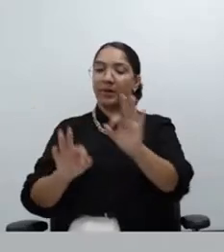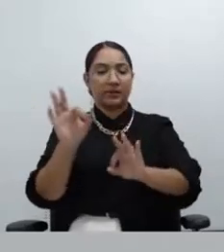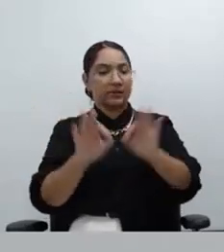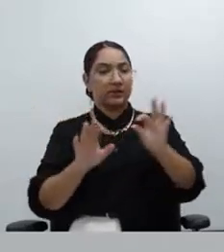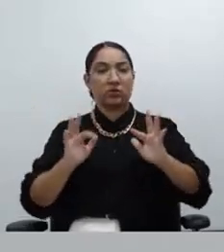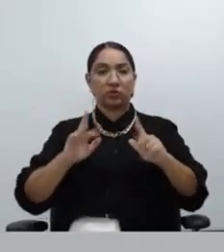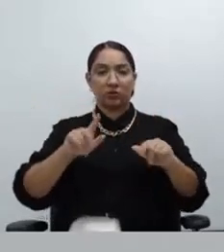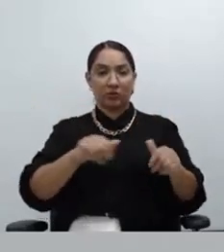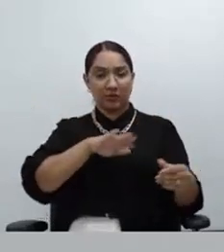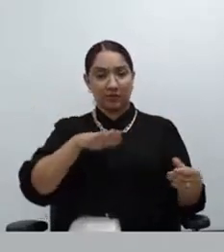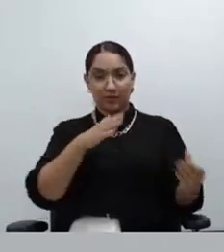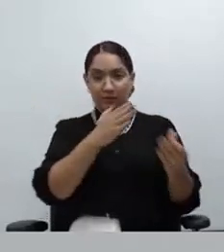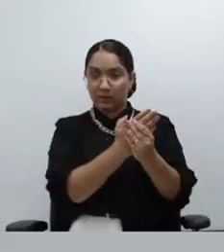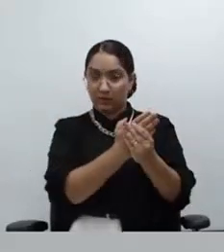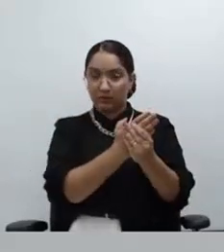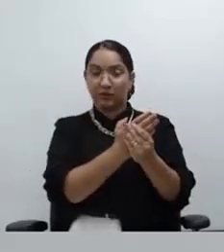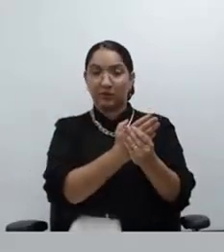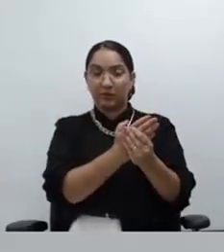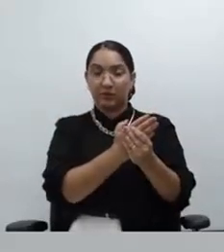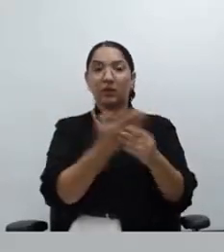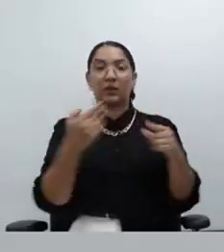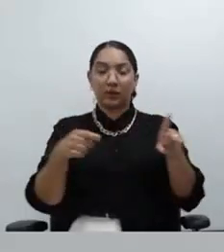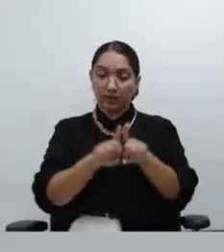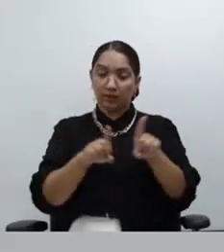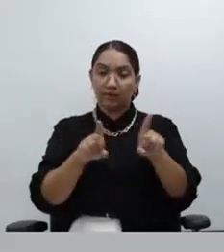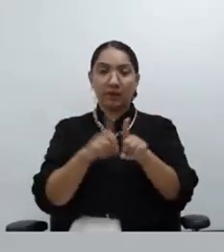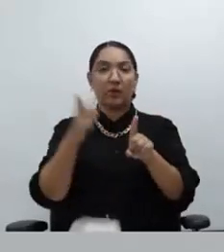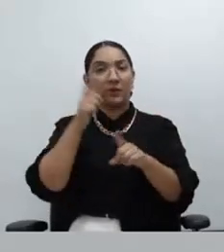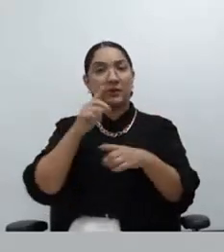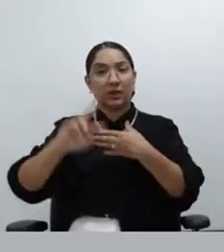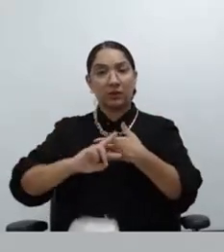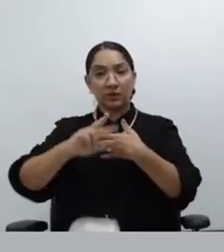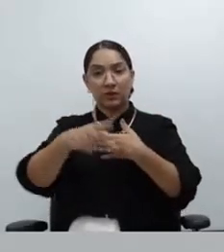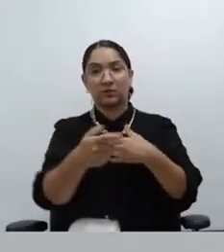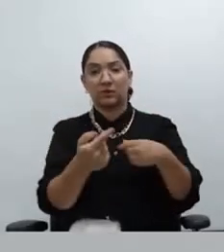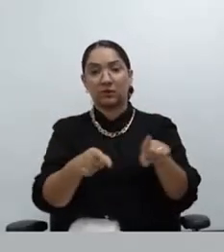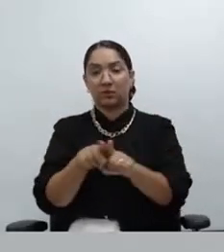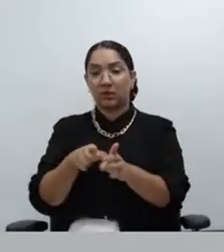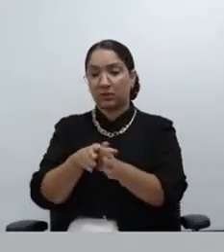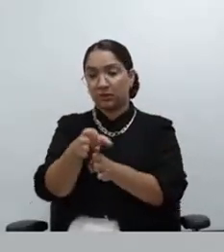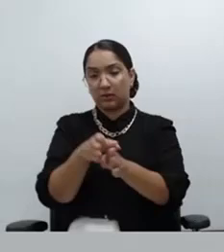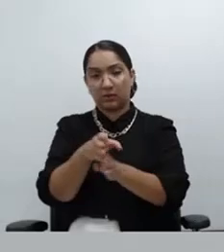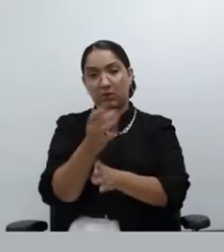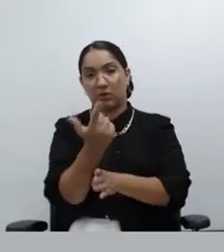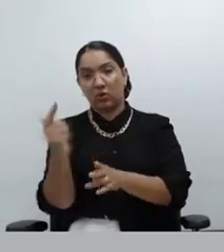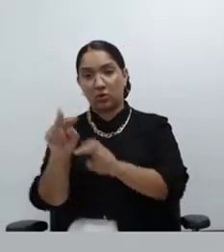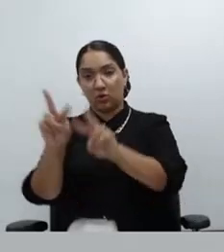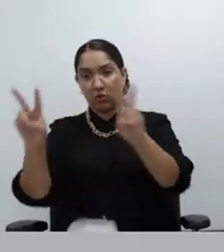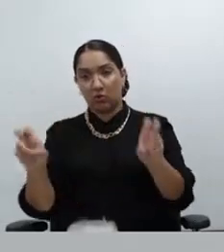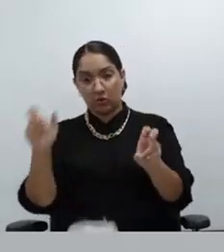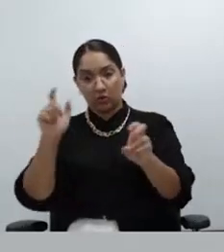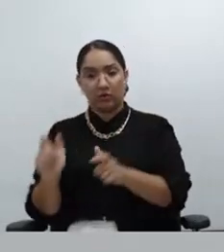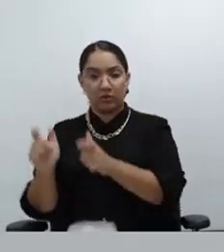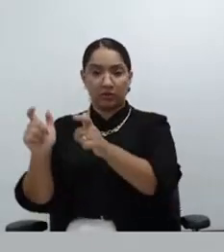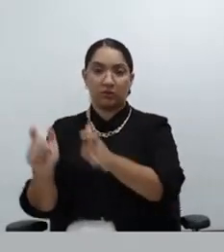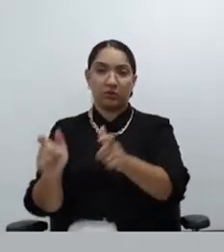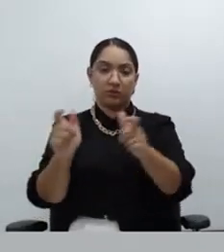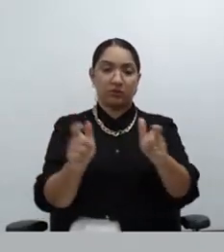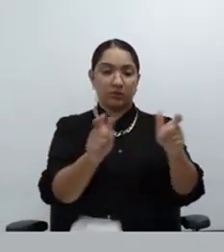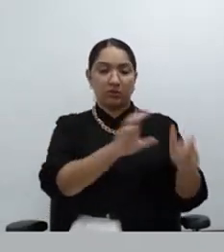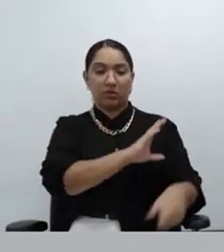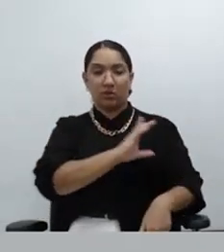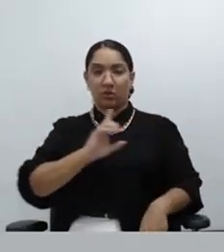as assessorias, que posteriormente serão replicadas em termos de orientação e de sugestão de organização, também para as